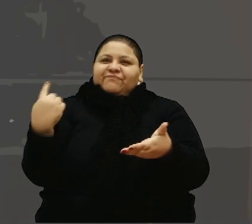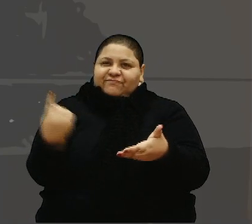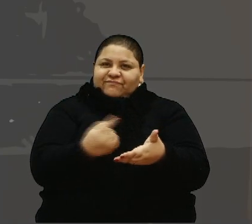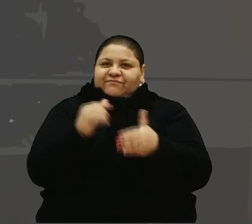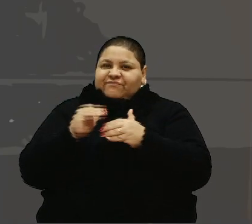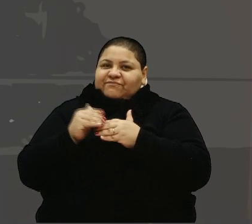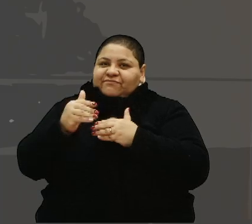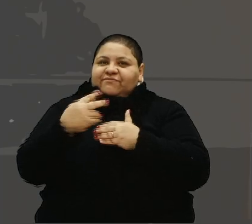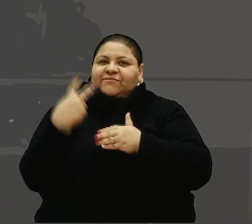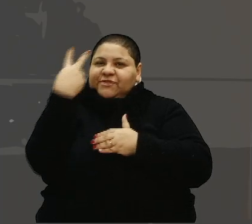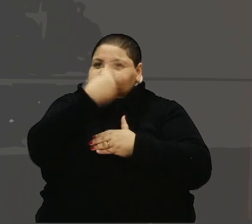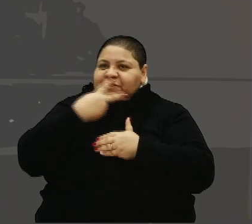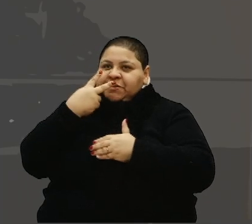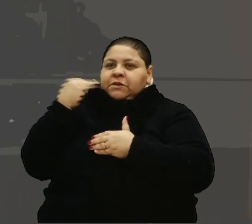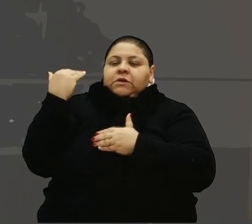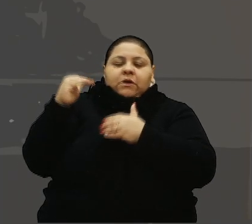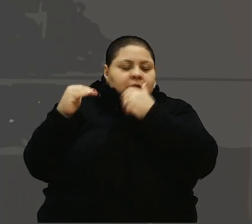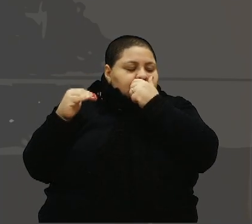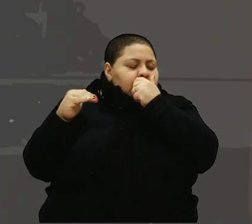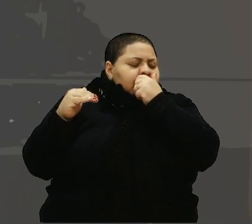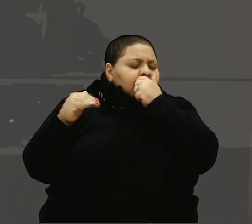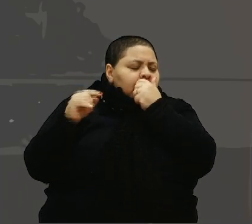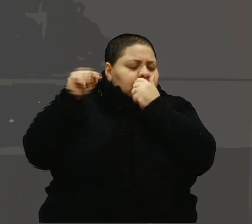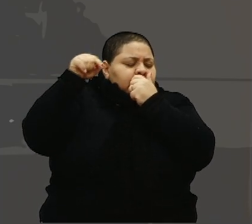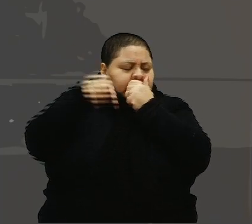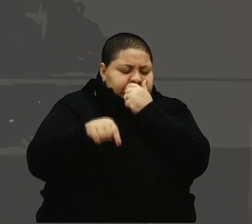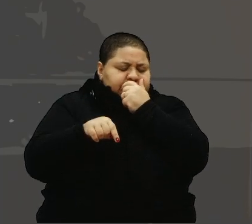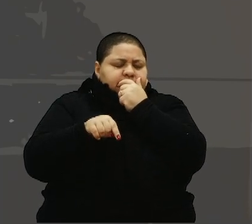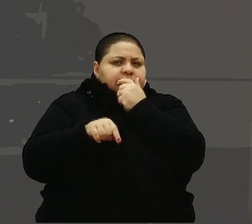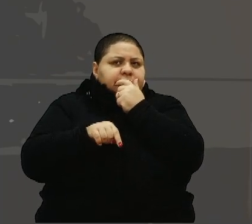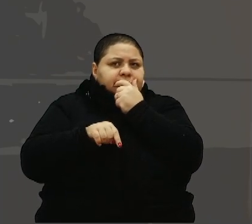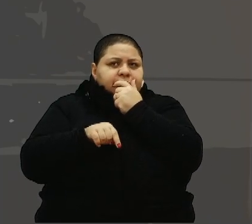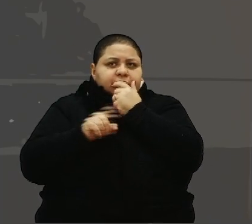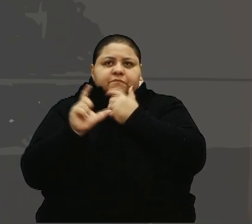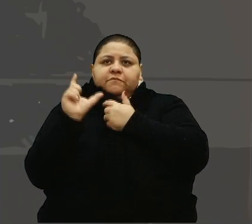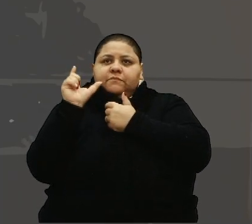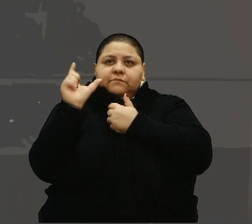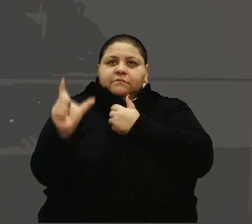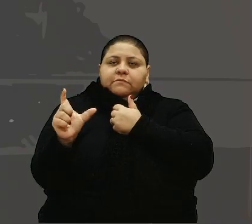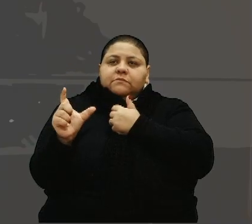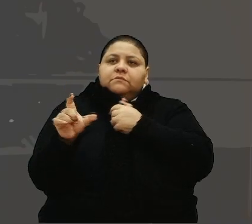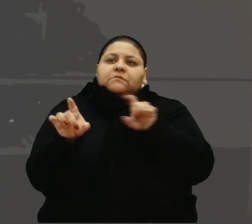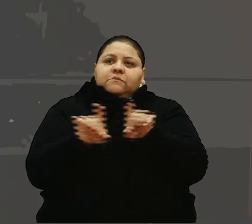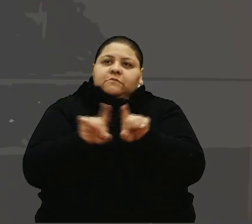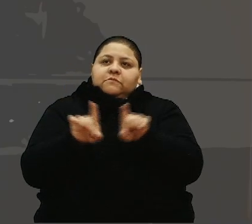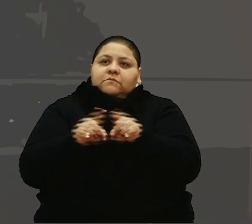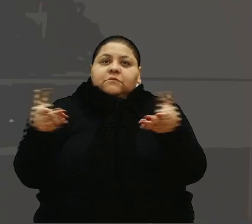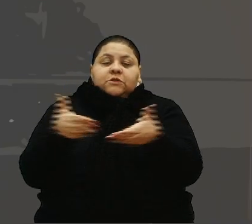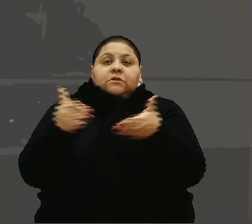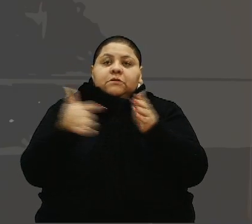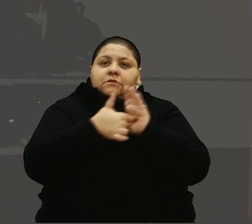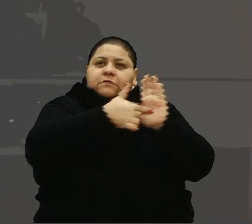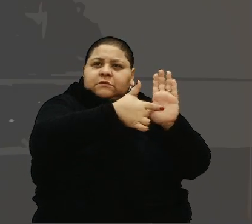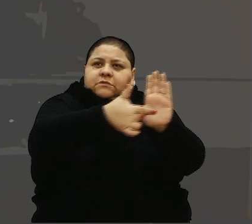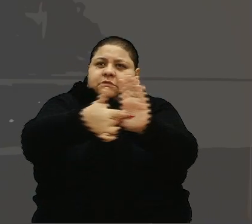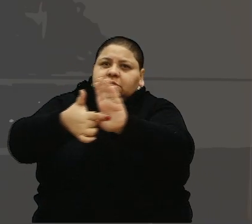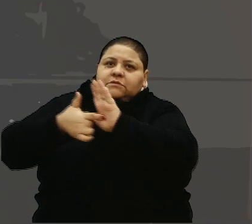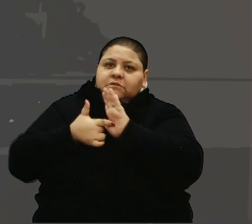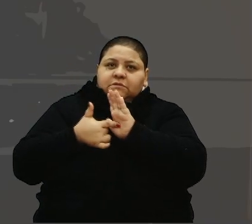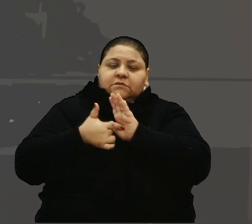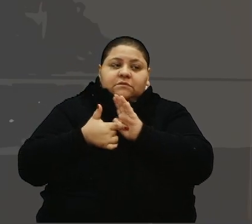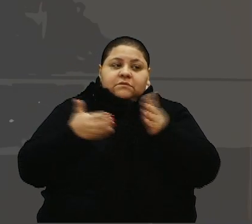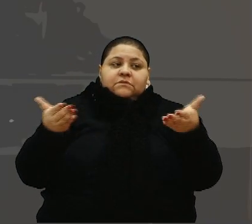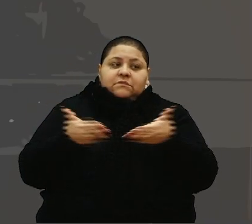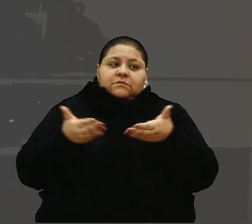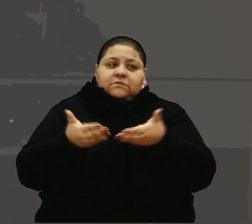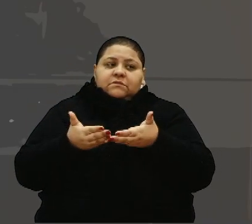durante 2h30. Então, essa foi uma apresentação, os cartões aí que o Lucas já apresentou, né?